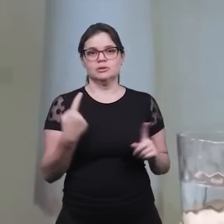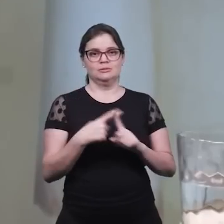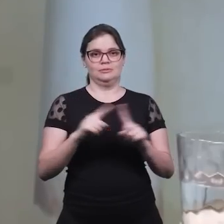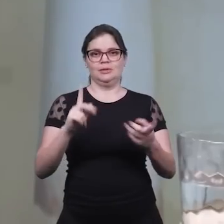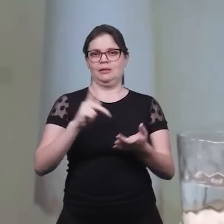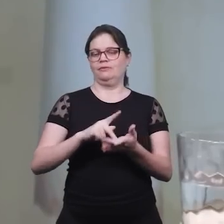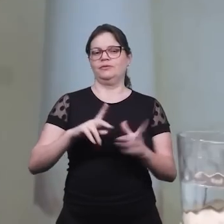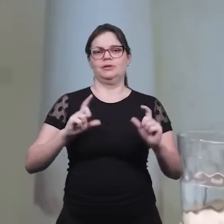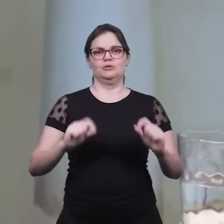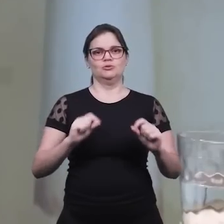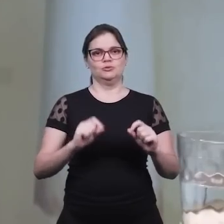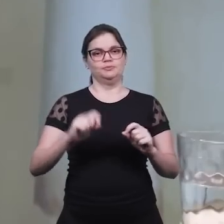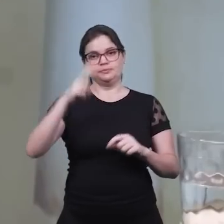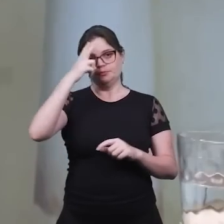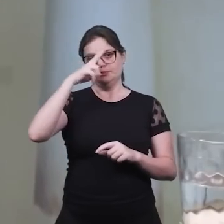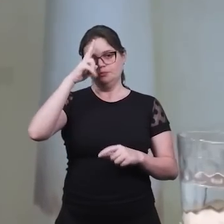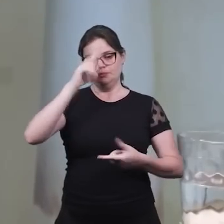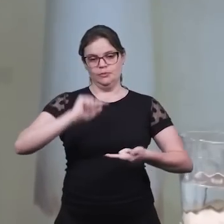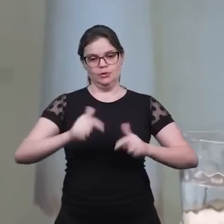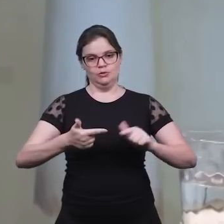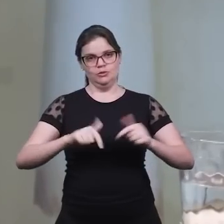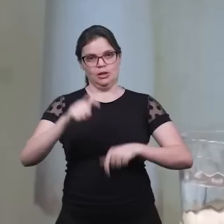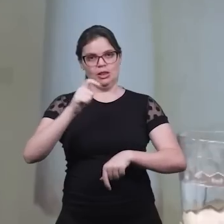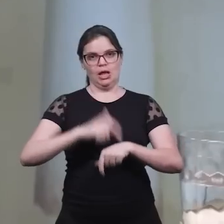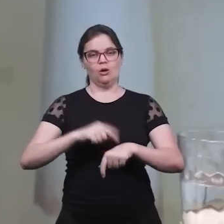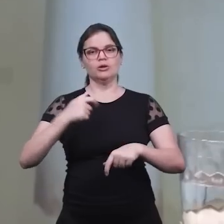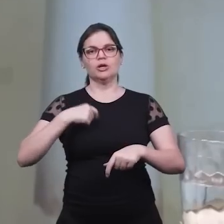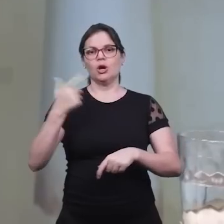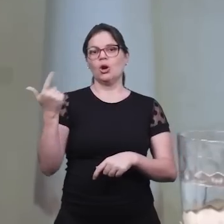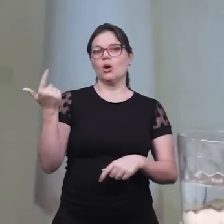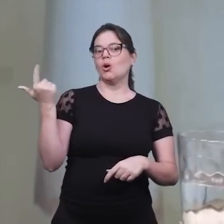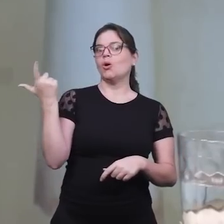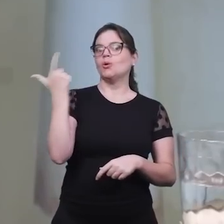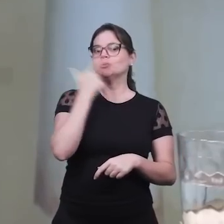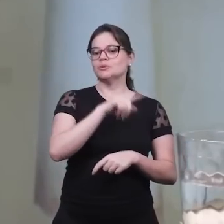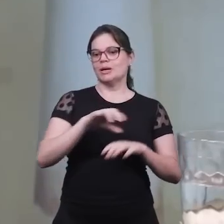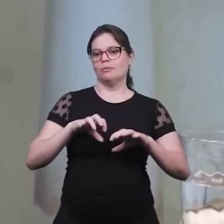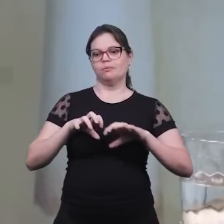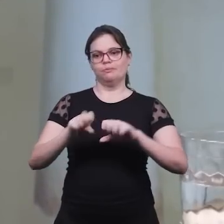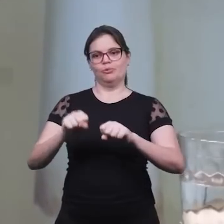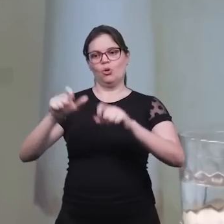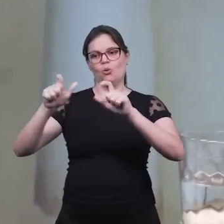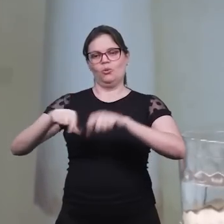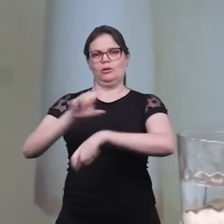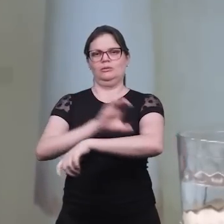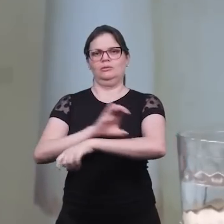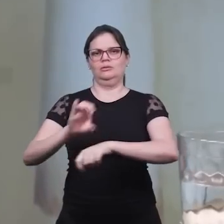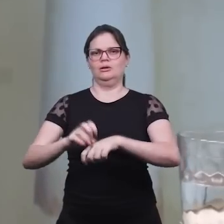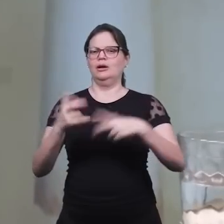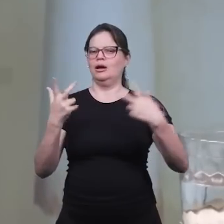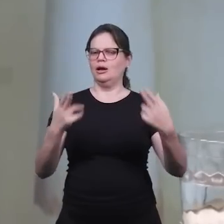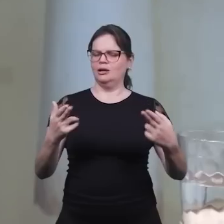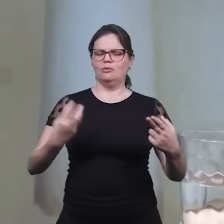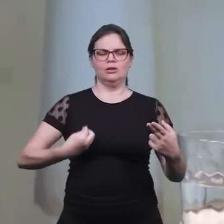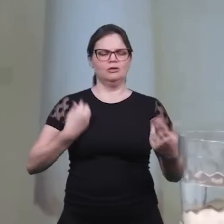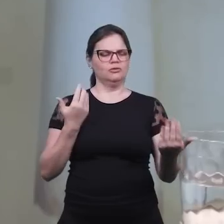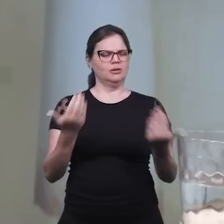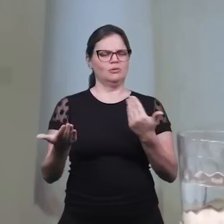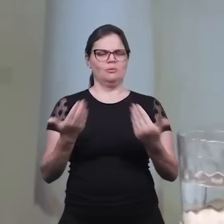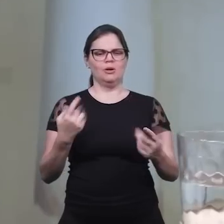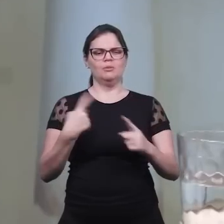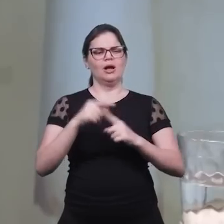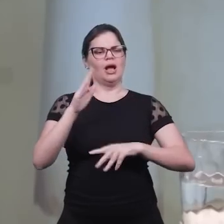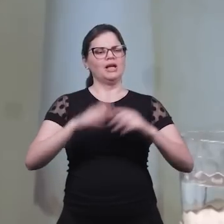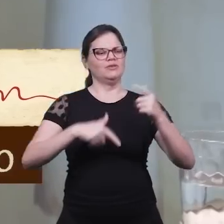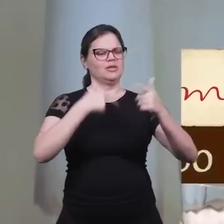não. Esse obstáculo é um gigante para mim, não vou conseguir, não. Na verdade, essa história de Israel aqui, na conquista da terra, se repete